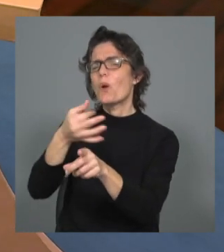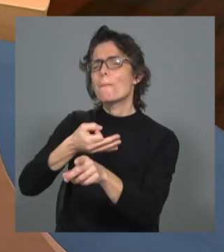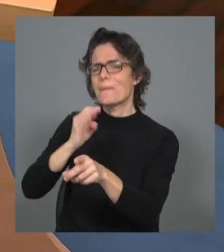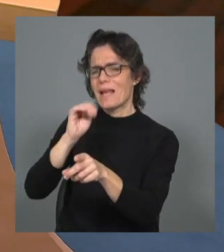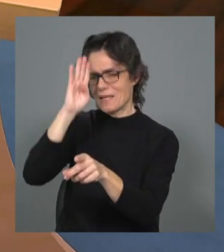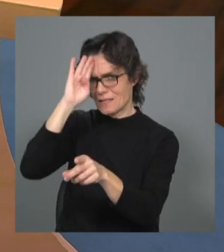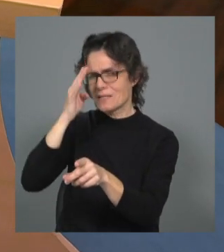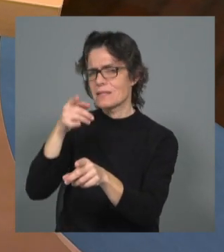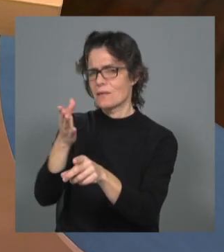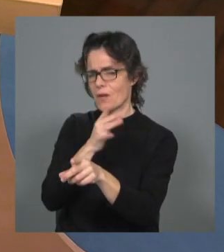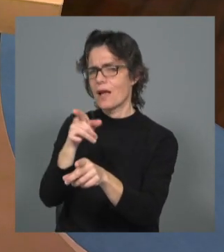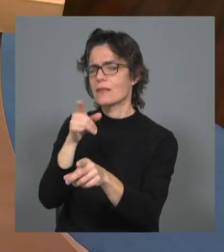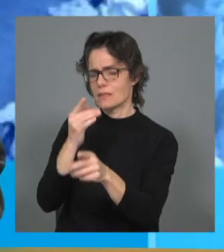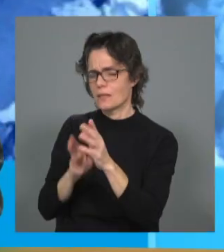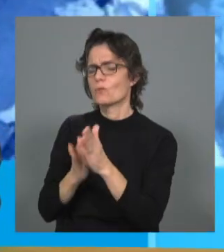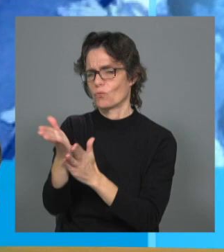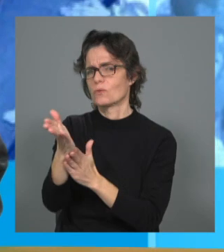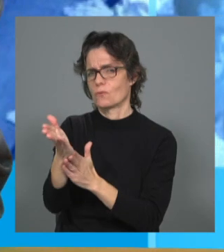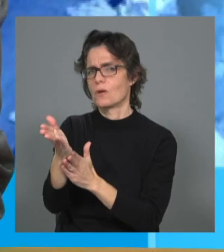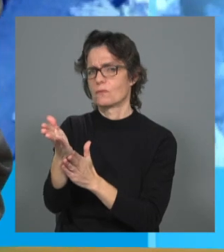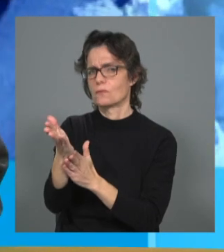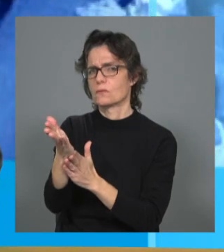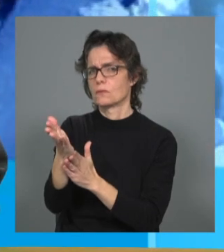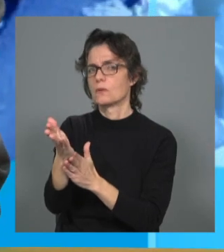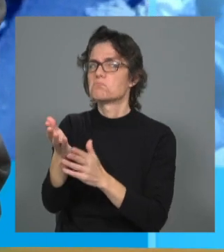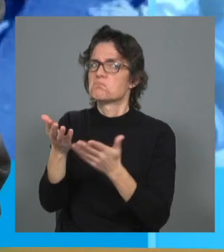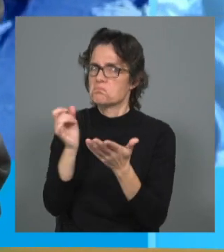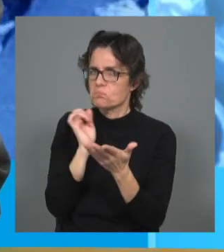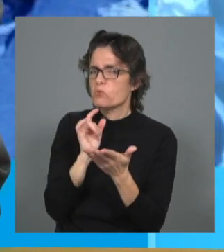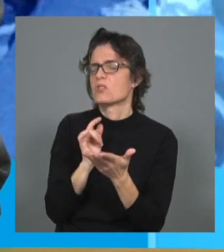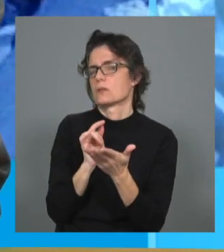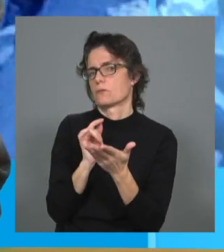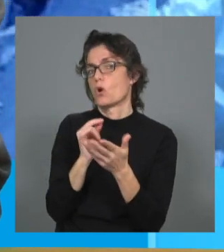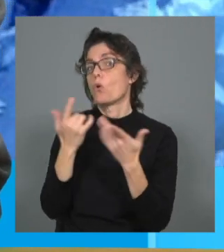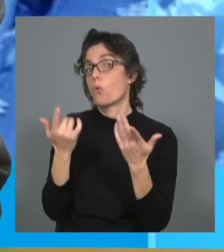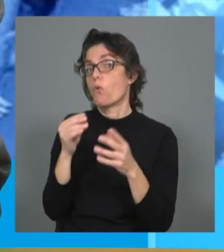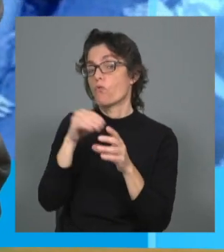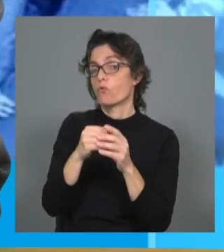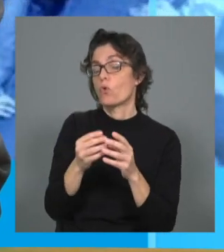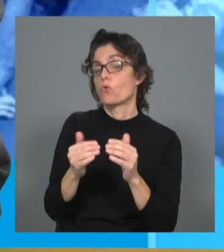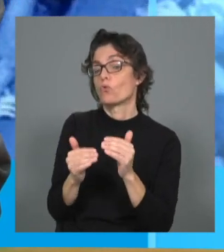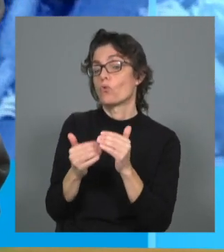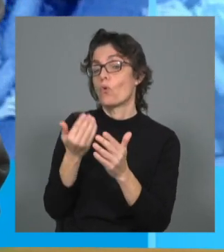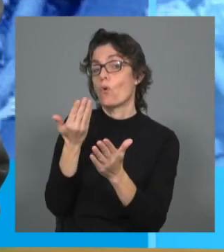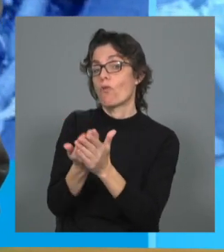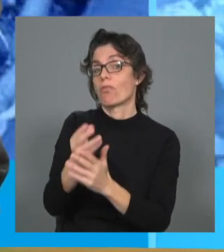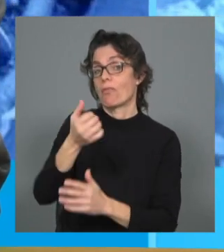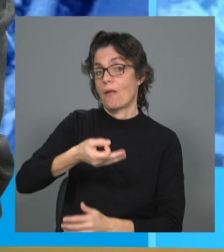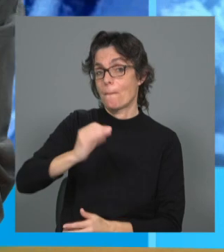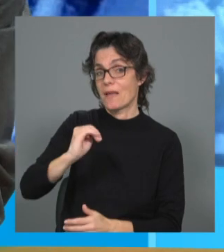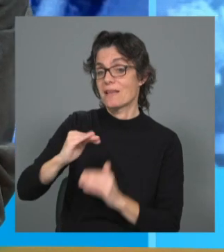aumentos são para manter. Portanto, seja para dar ao PS a estabilidade para ele manter